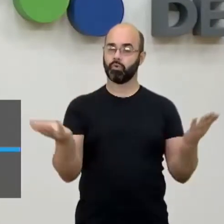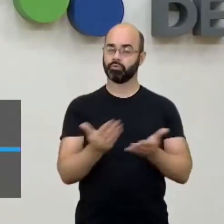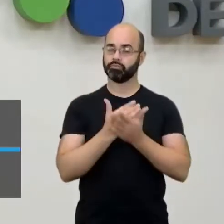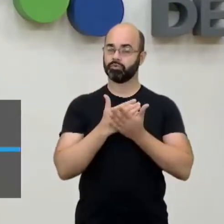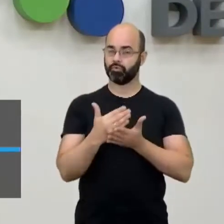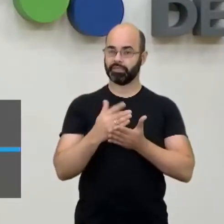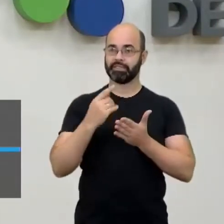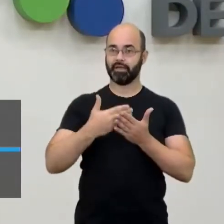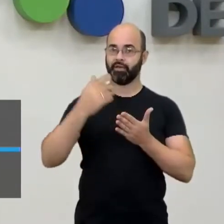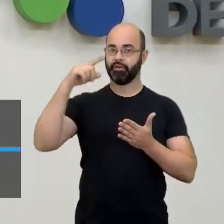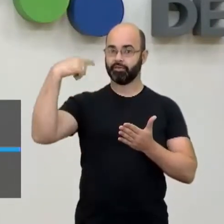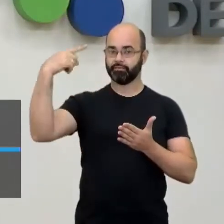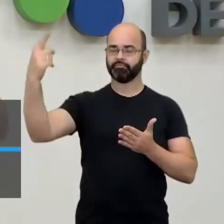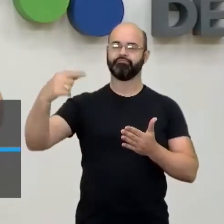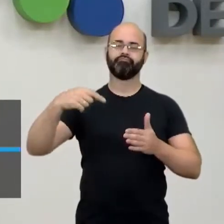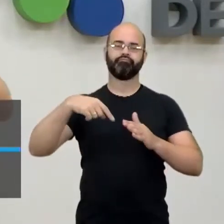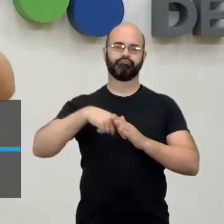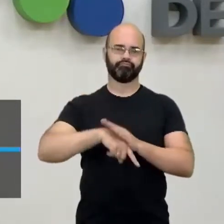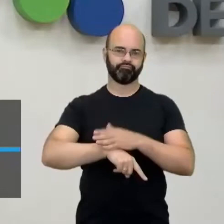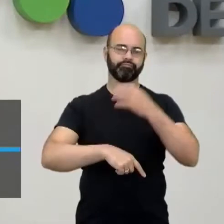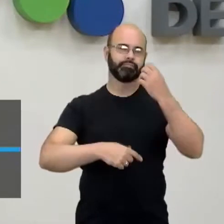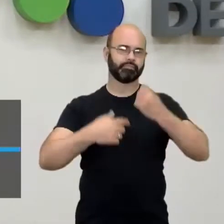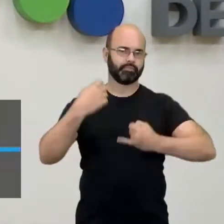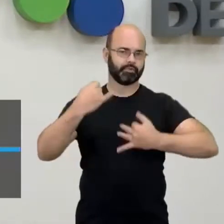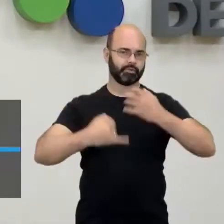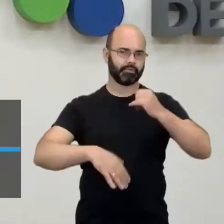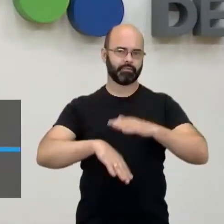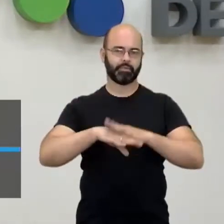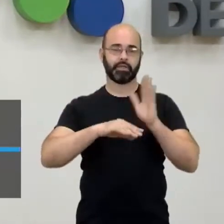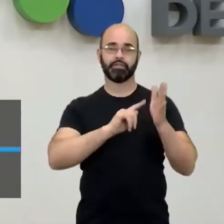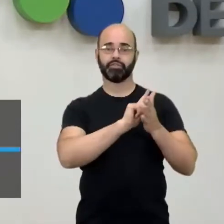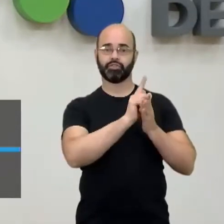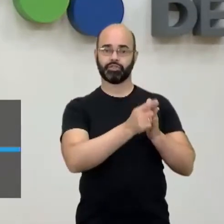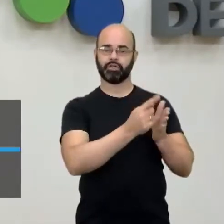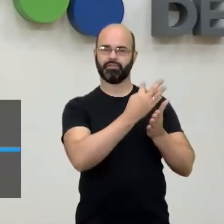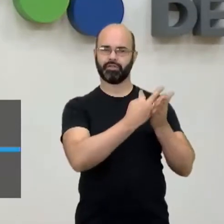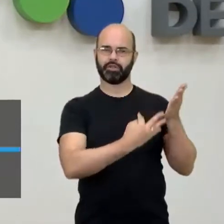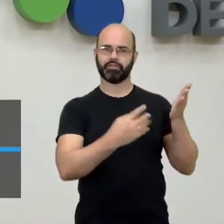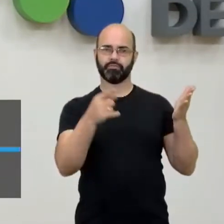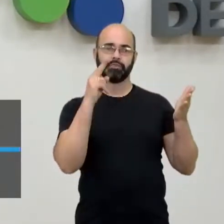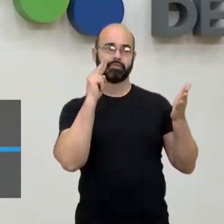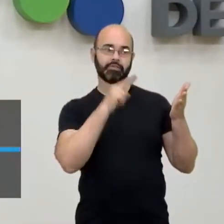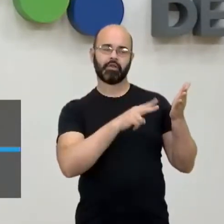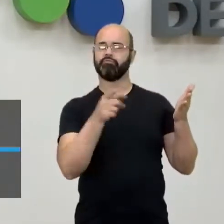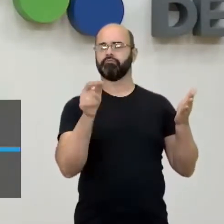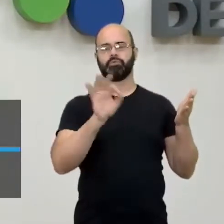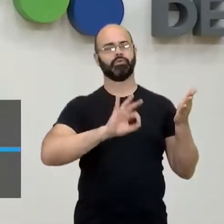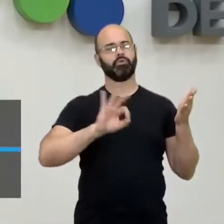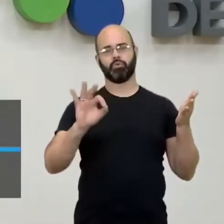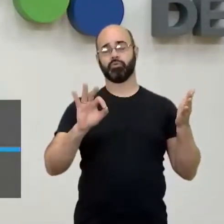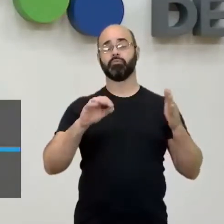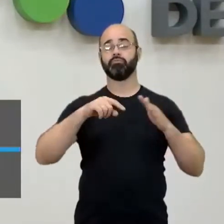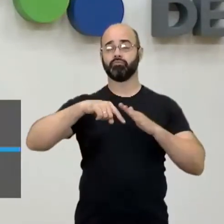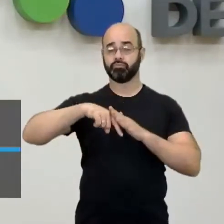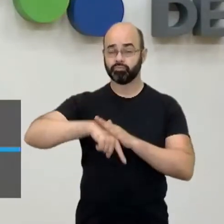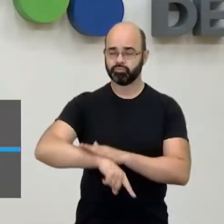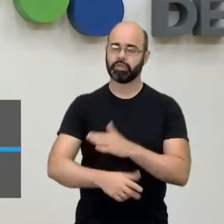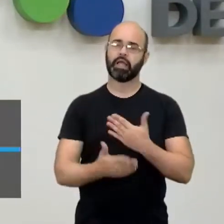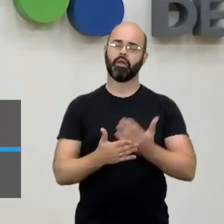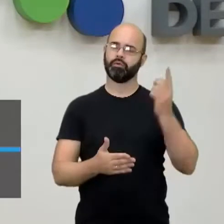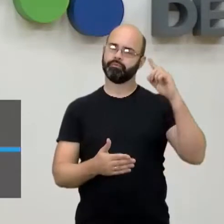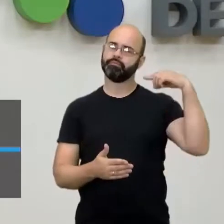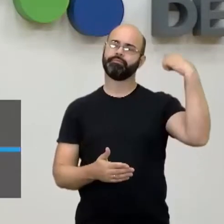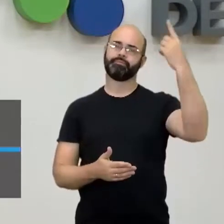se você conseguir identificar as características específicas do conto fantástico, já está beleza nessa aula. Aprofundar, a gente continua nas próximas,